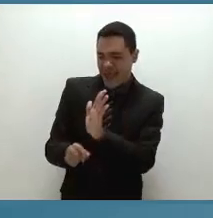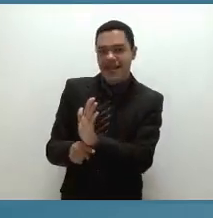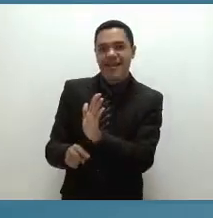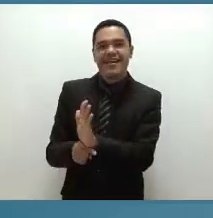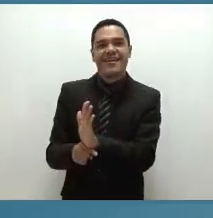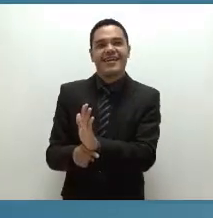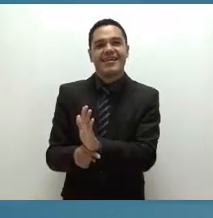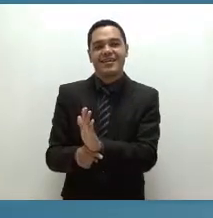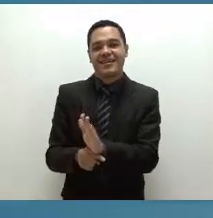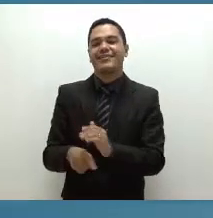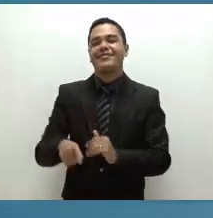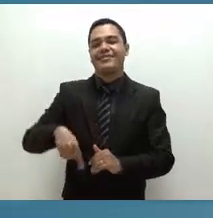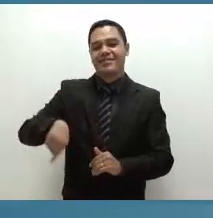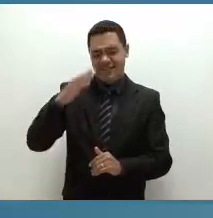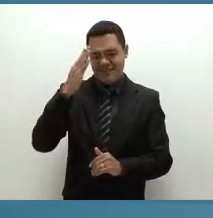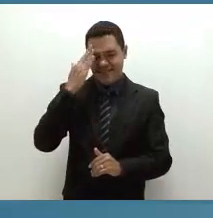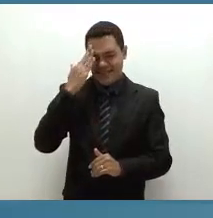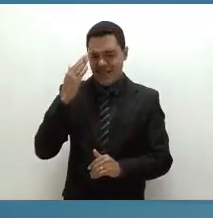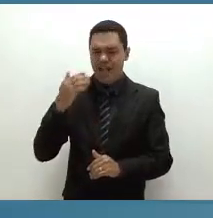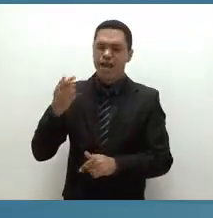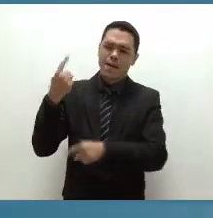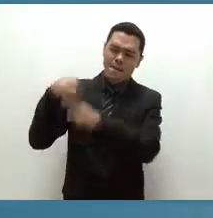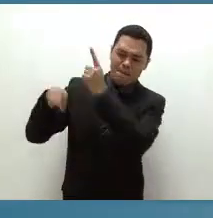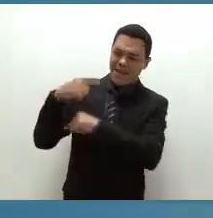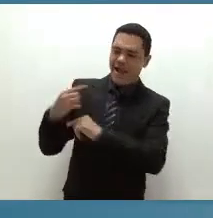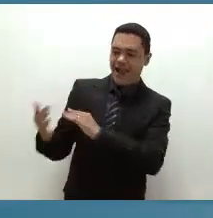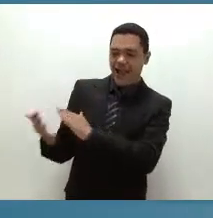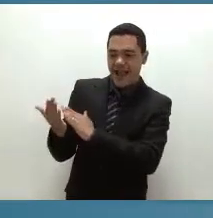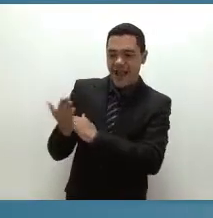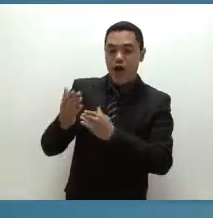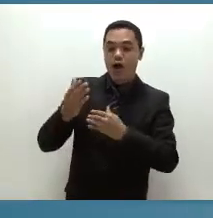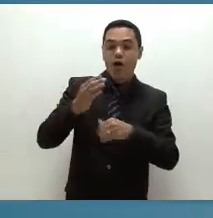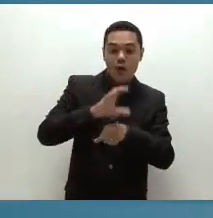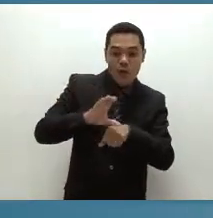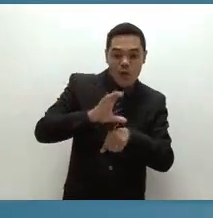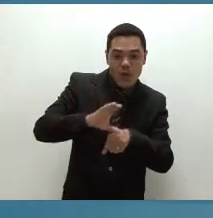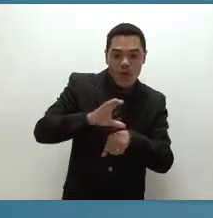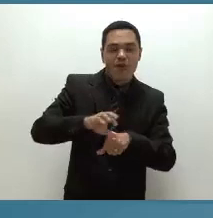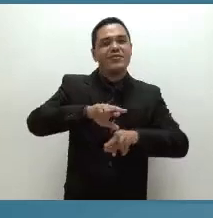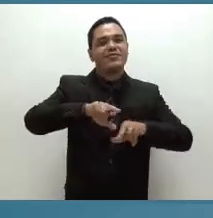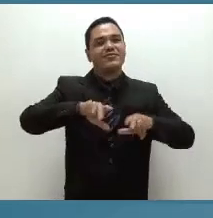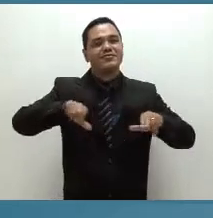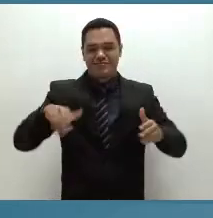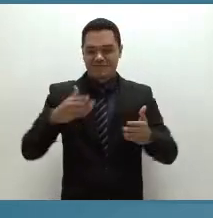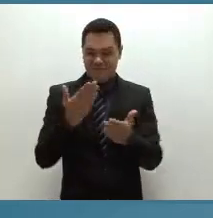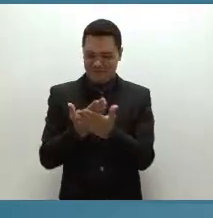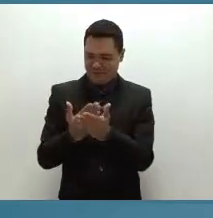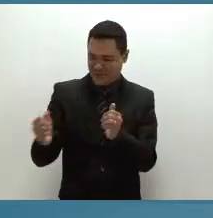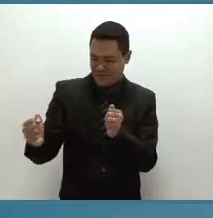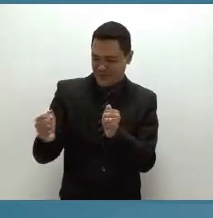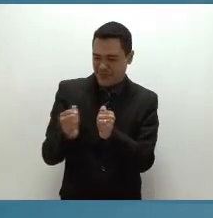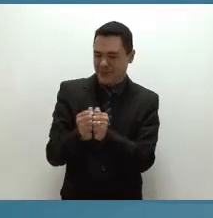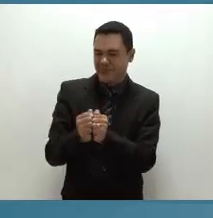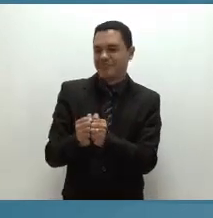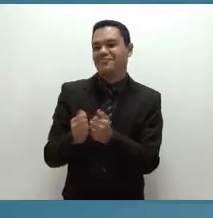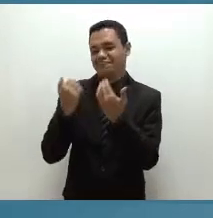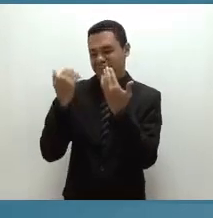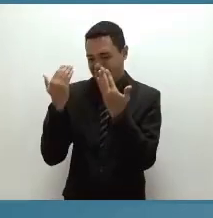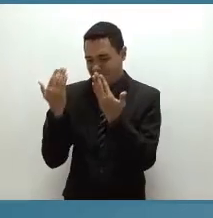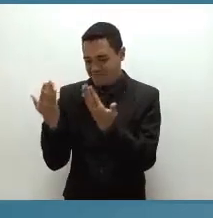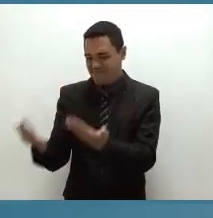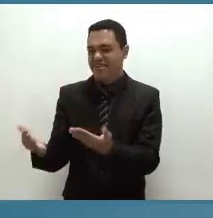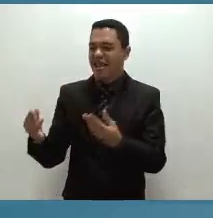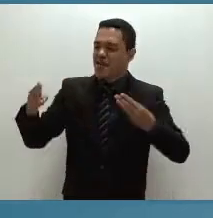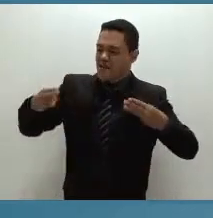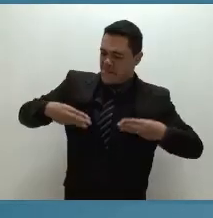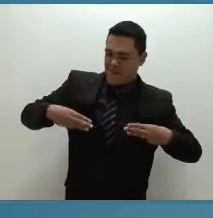nós os colegas passaram por um digital e aquela merecedora que eu tinha passado por um